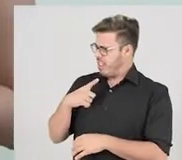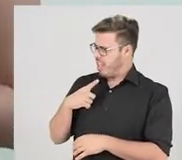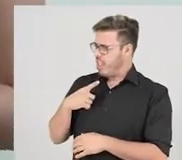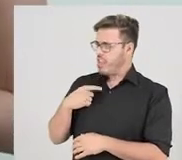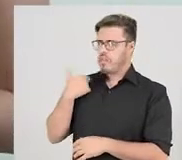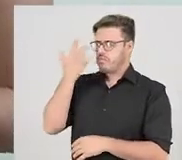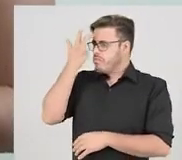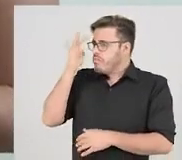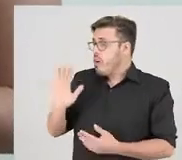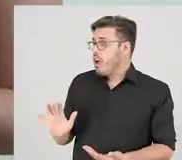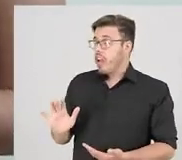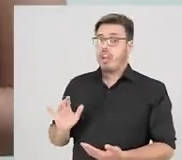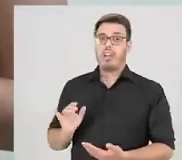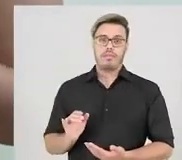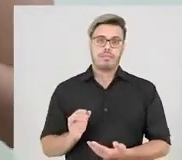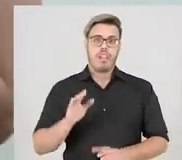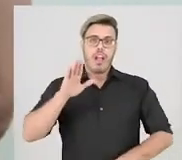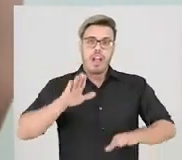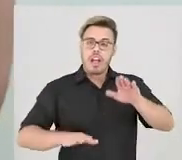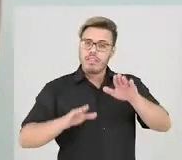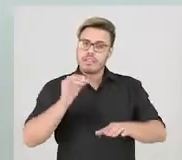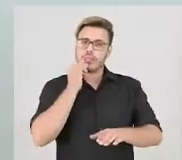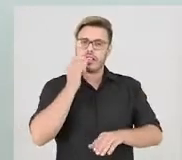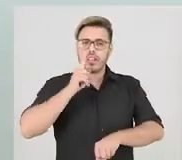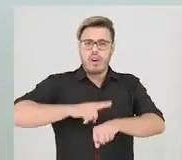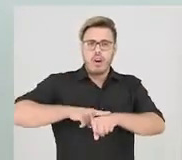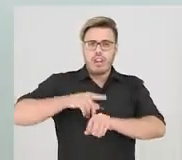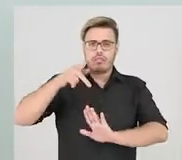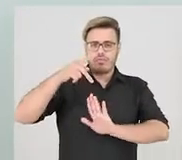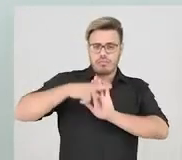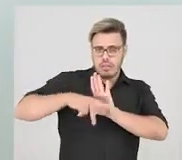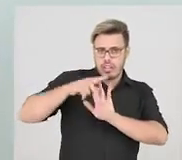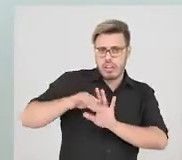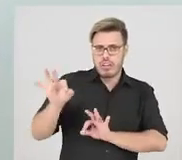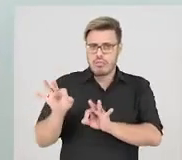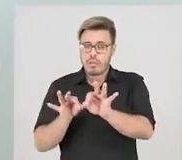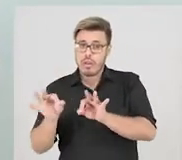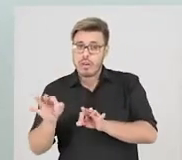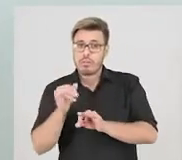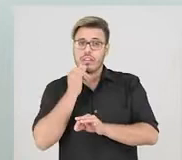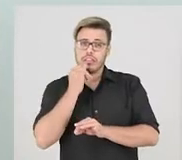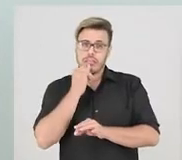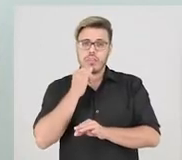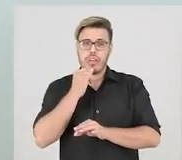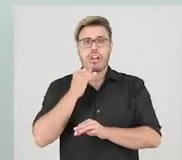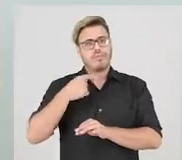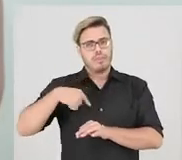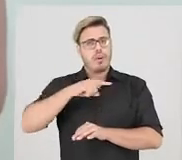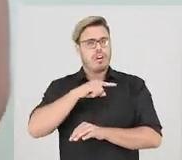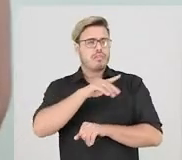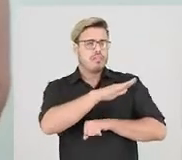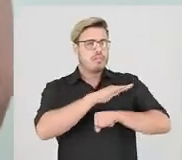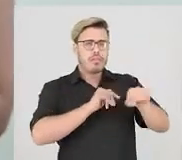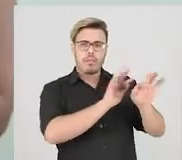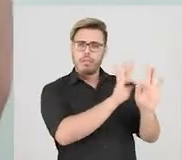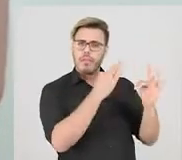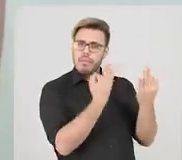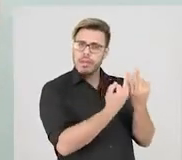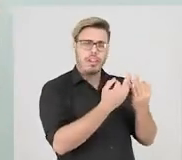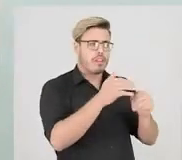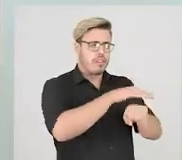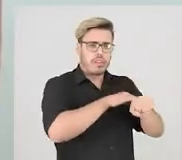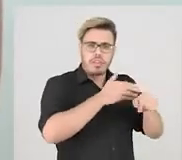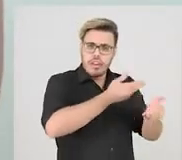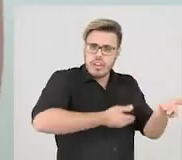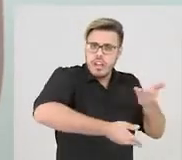construir o plano educacional individualizado, nós chamamos a família para conversar. Mas nós não dissemos a ela que é justamente